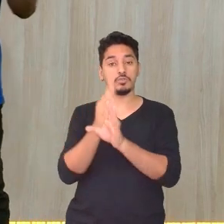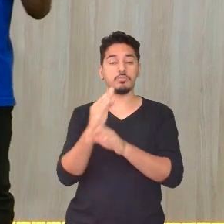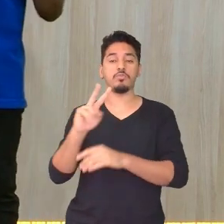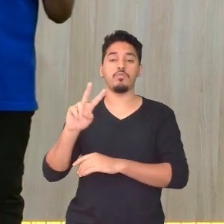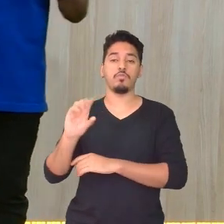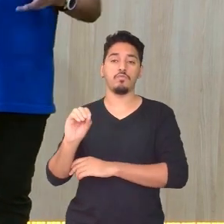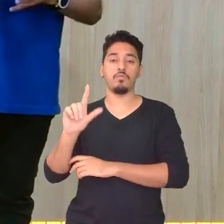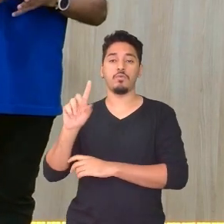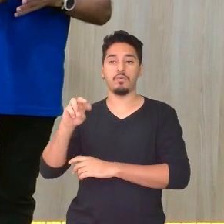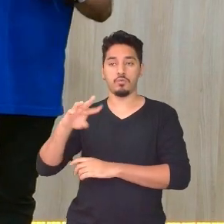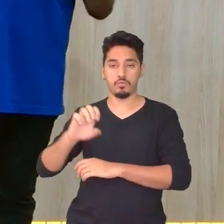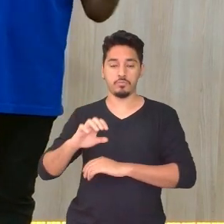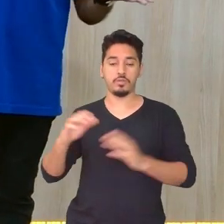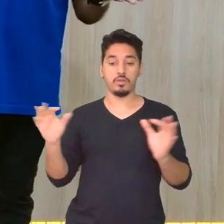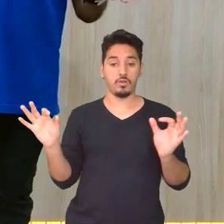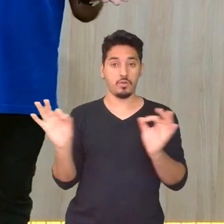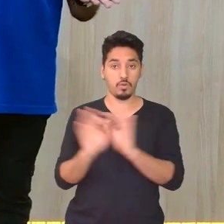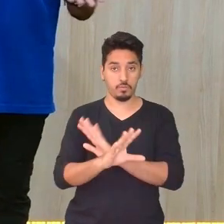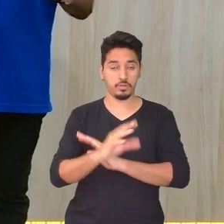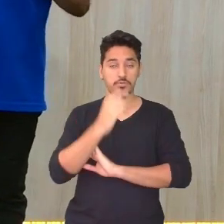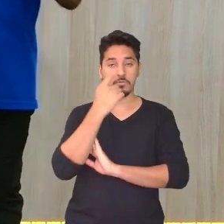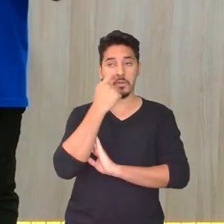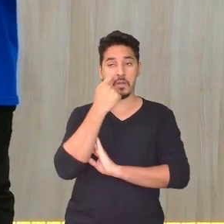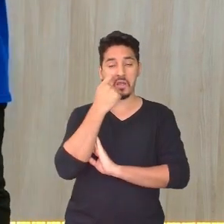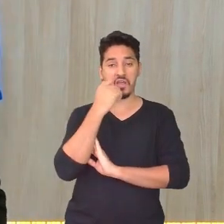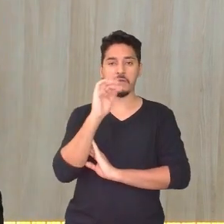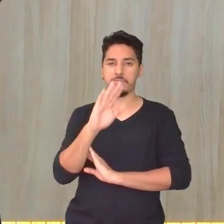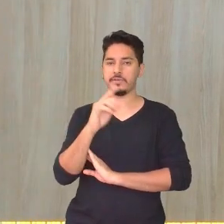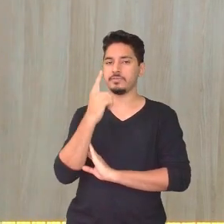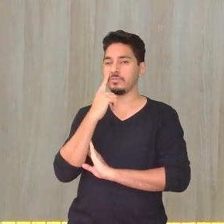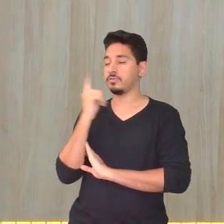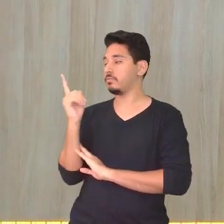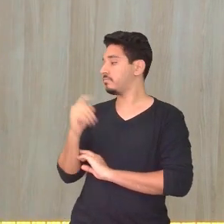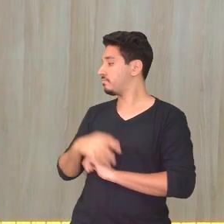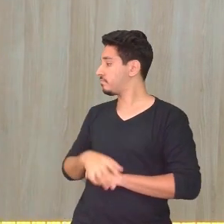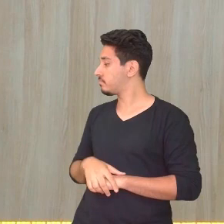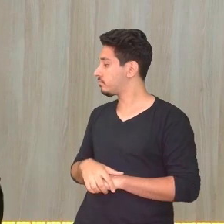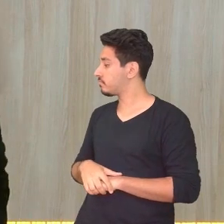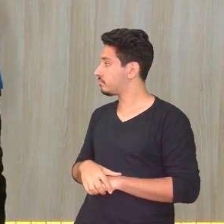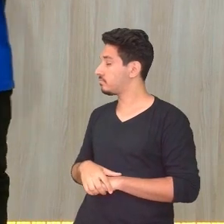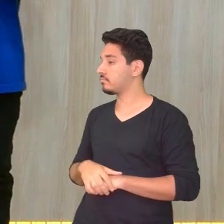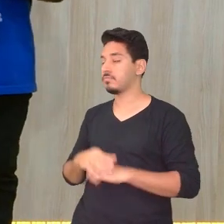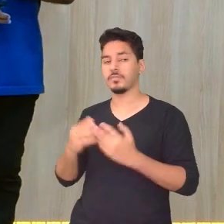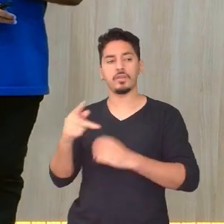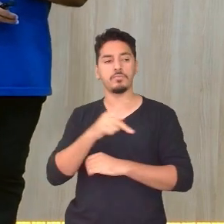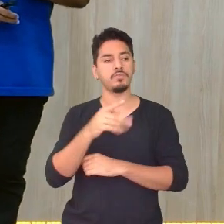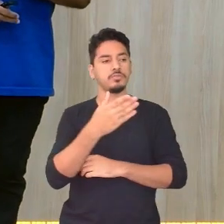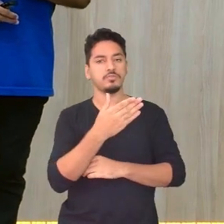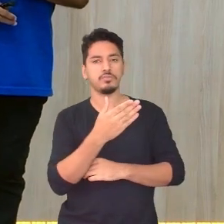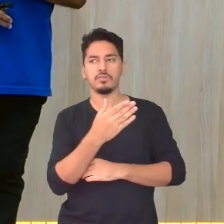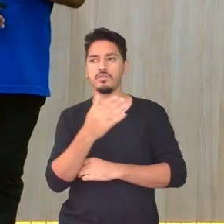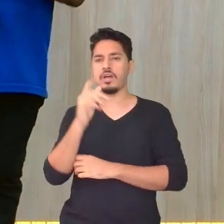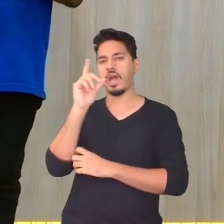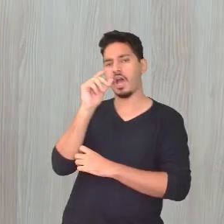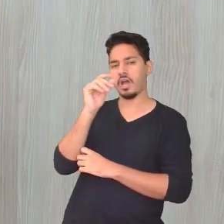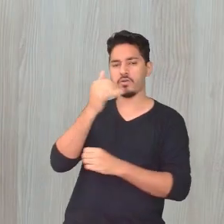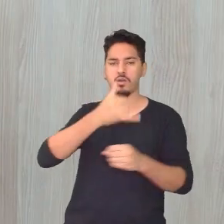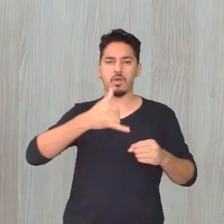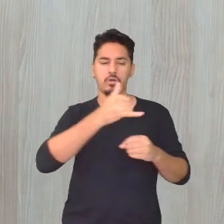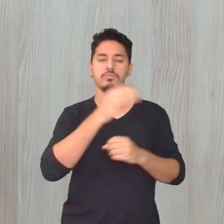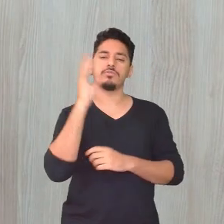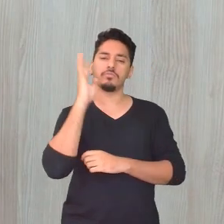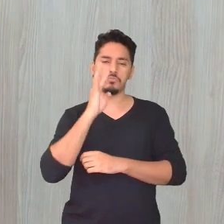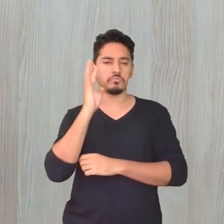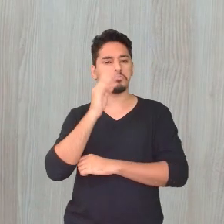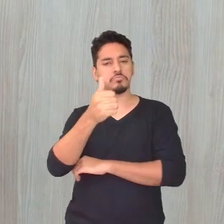volume total aí do tonel, se fosse a pergunta no caso. Mas é assim que cai. E aí, Bel? Legal. Água, óleo. Tá muito legal